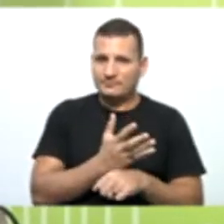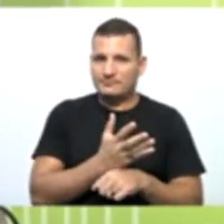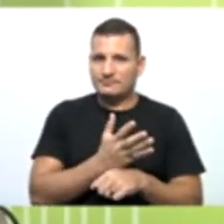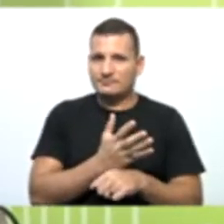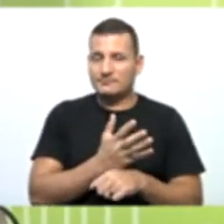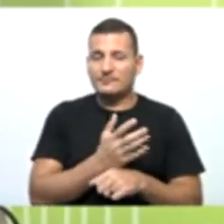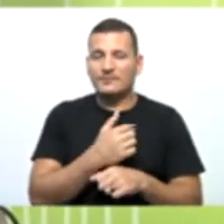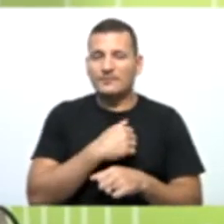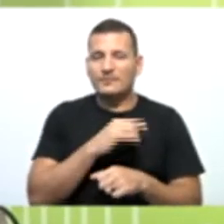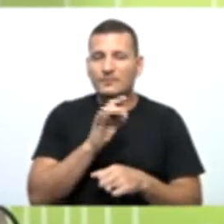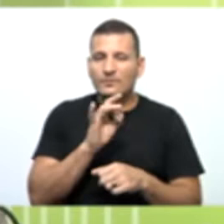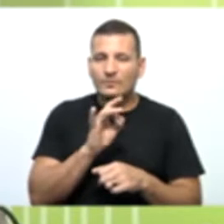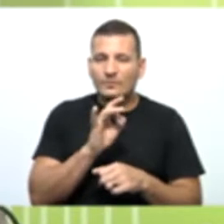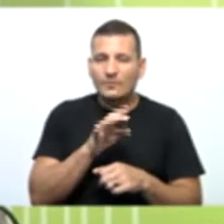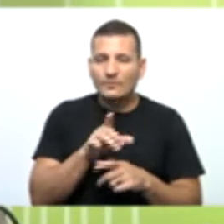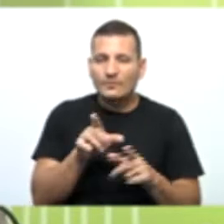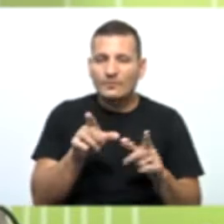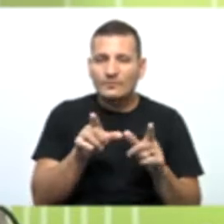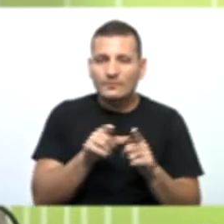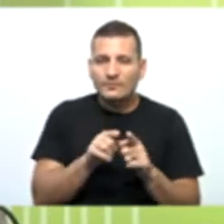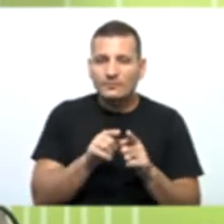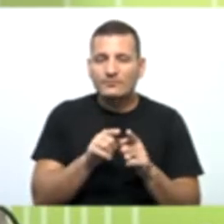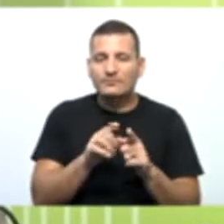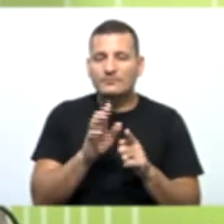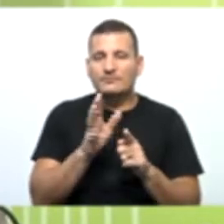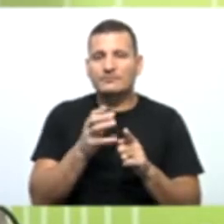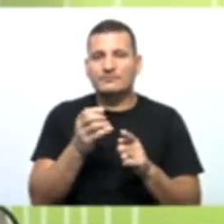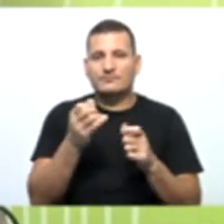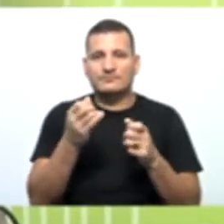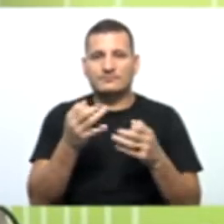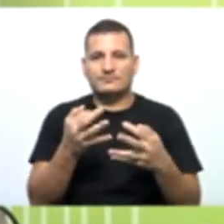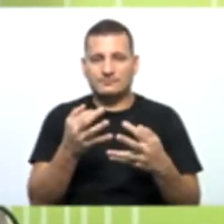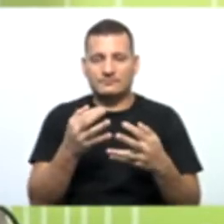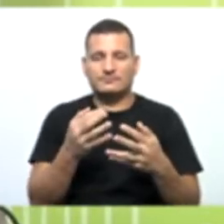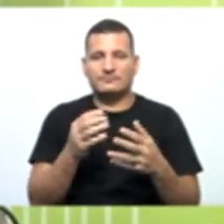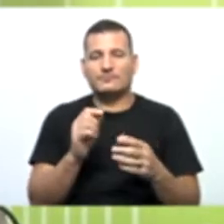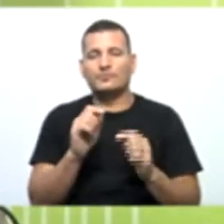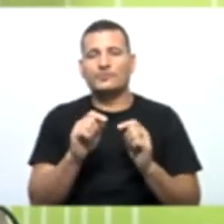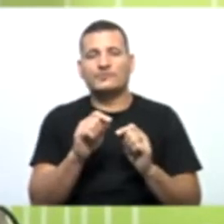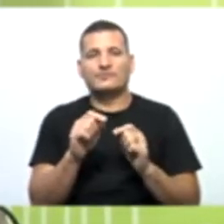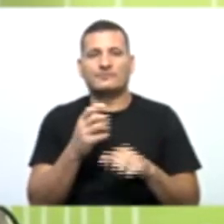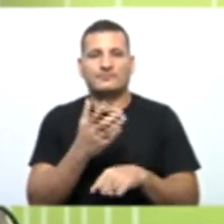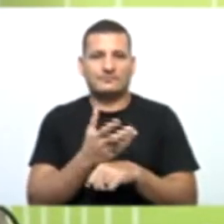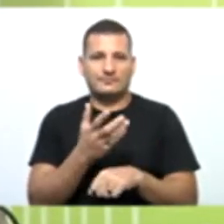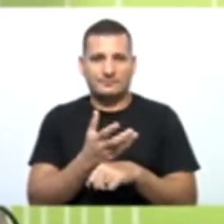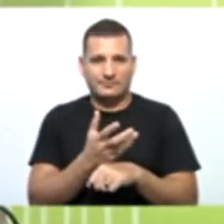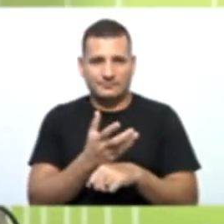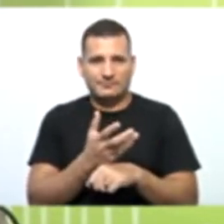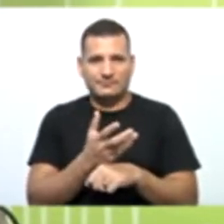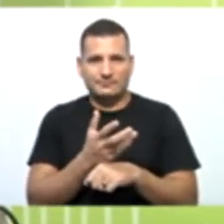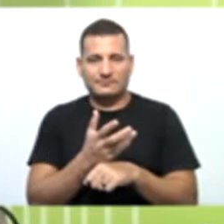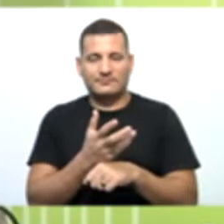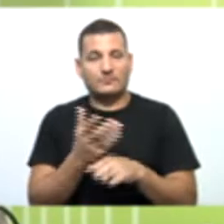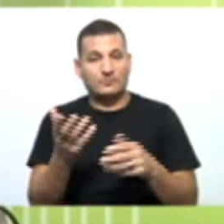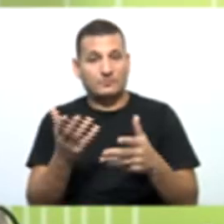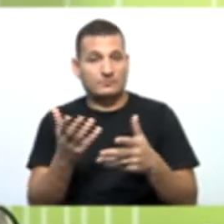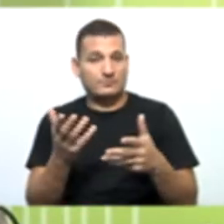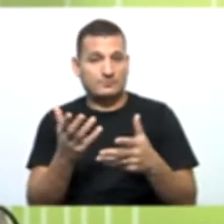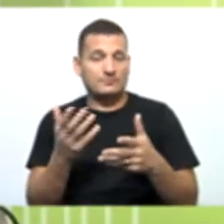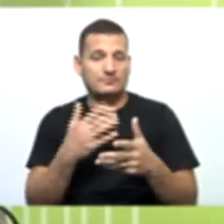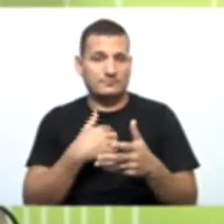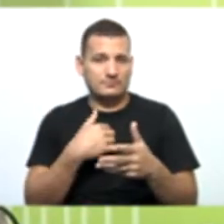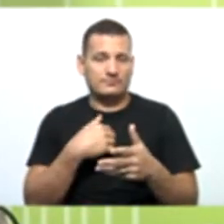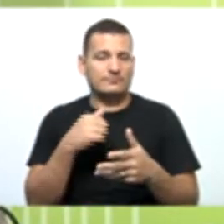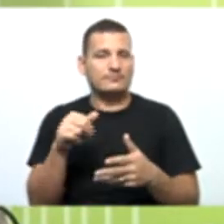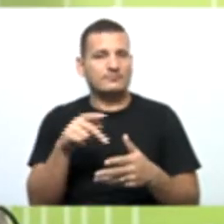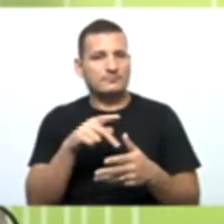que ia acontecer nessa disciplina, né? E hoje, eu, Aloysio, né, seu professor formador, vou estar aqui